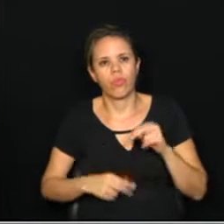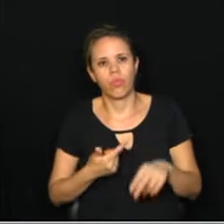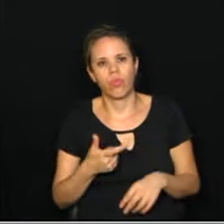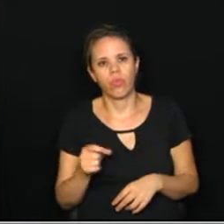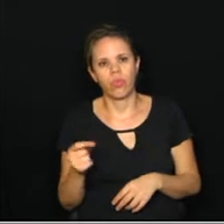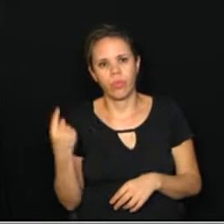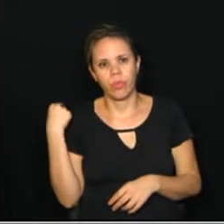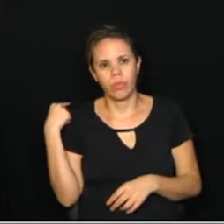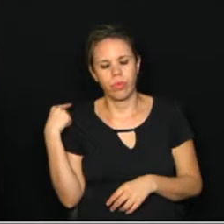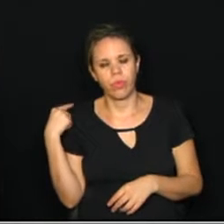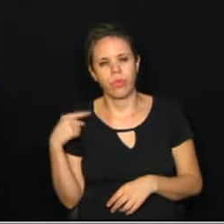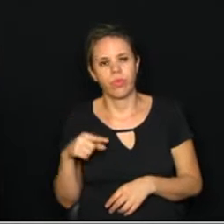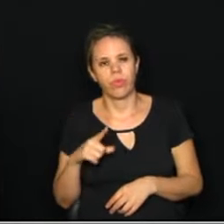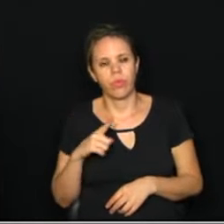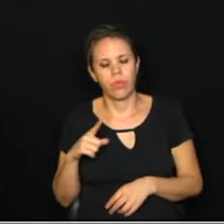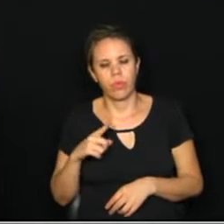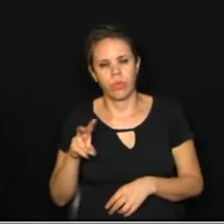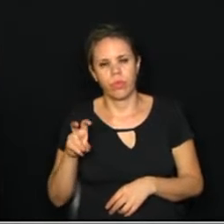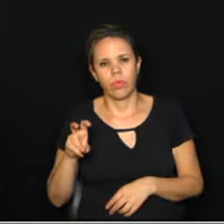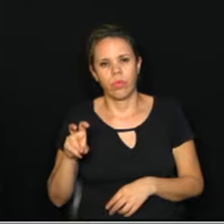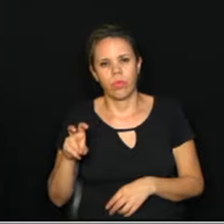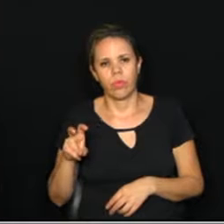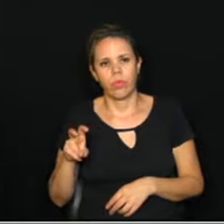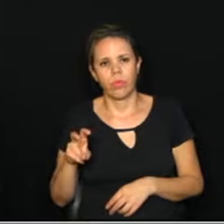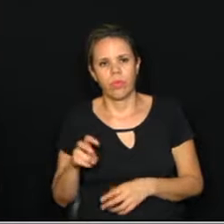ano passado, Cantareira estava com